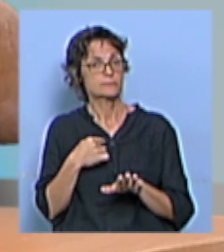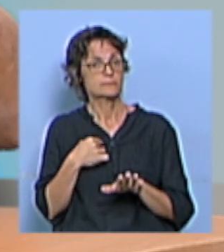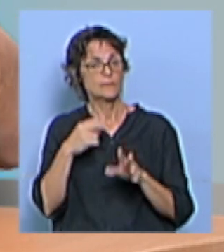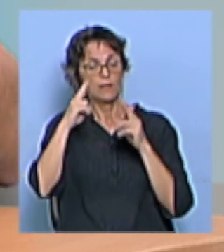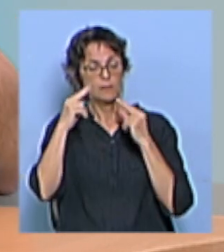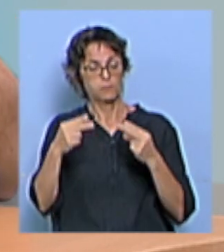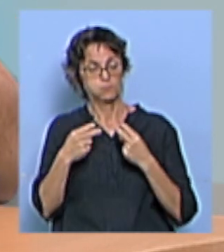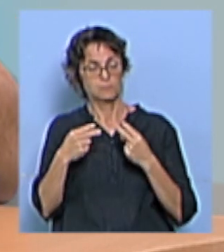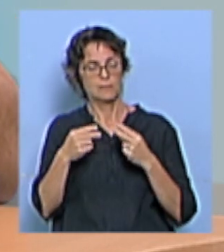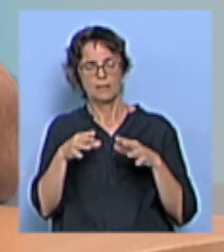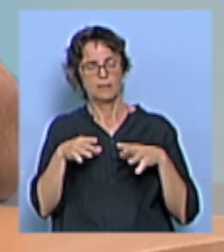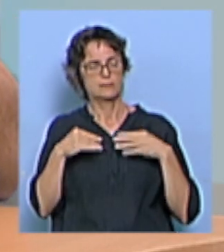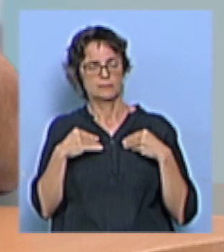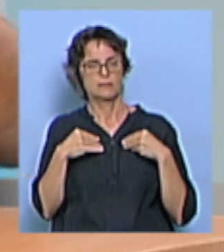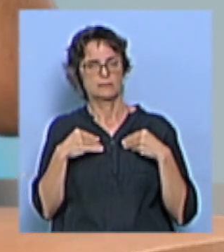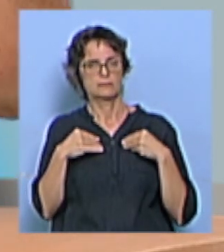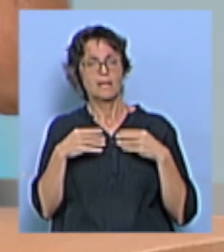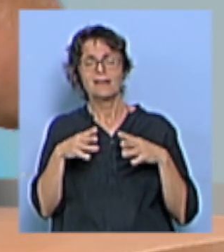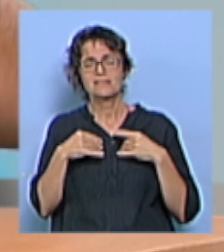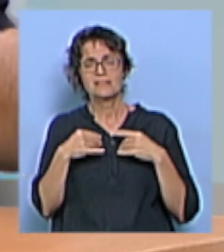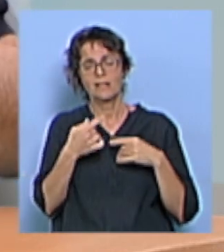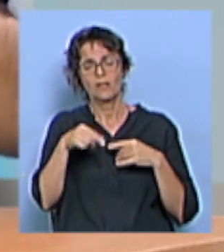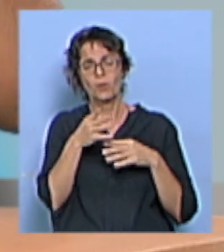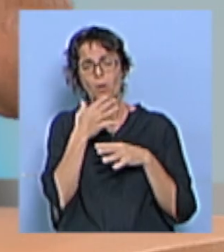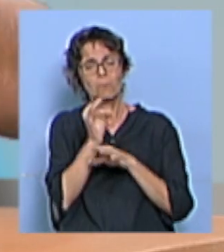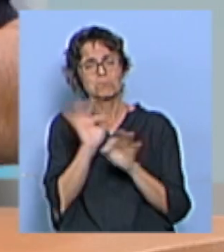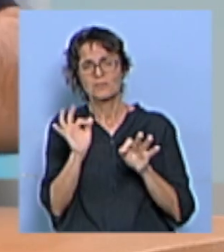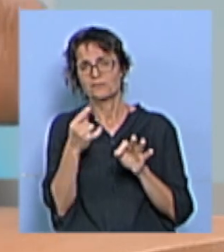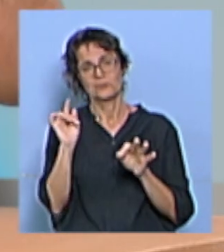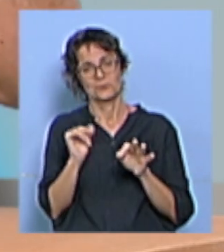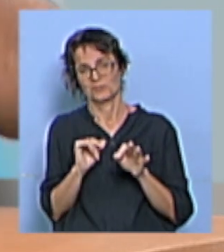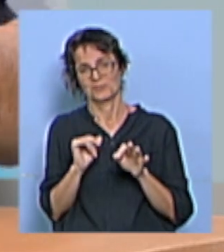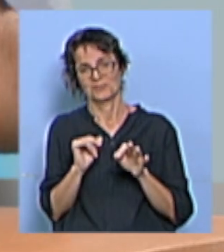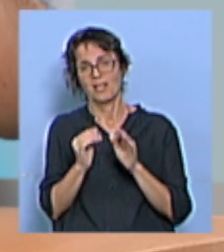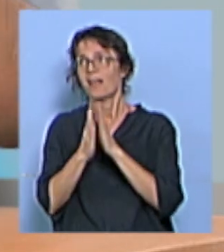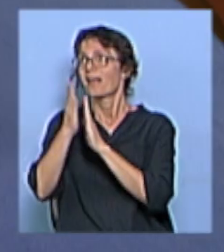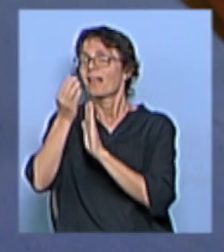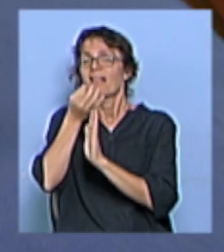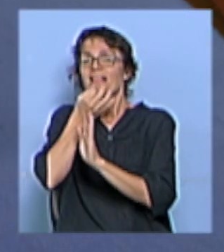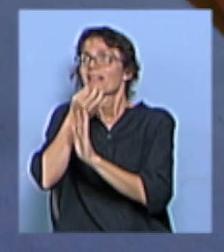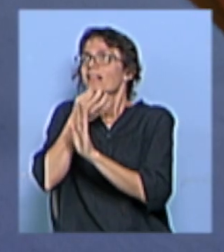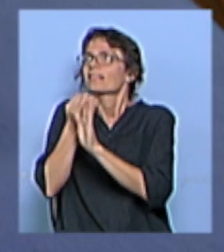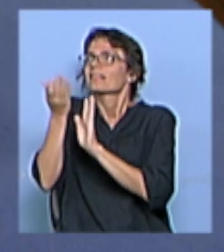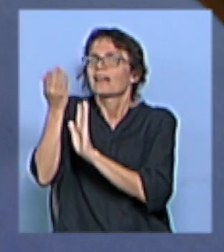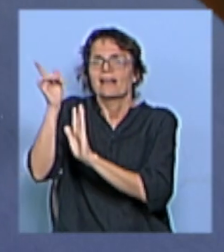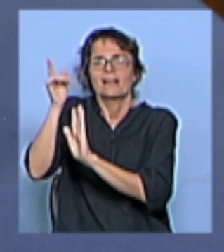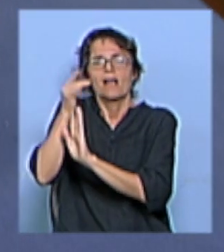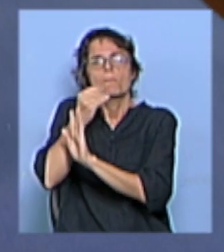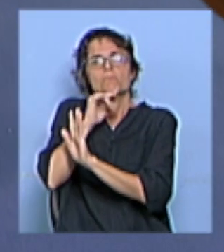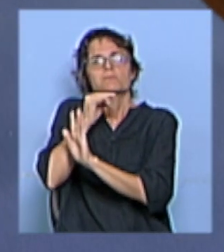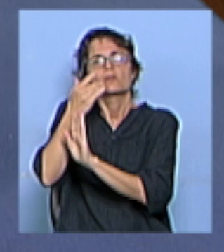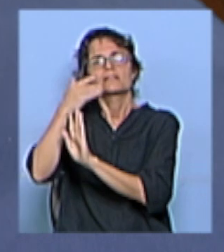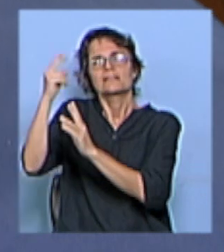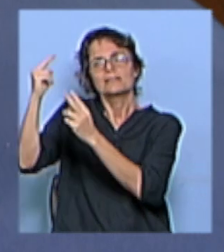somos, saber que não somos perfeitos, deixar que Deus trabalhe em nós e vá trabalhando em nós para a perfeição. Precisamos ter muita paciência comigo